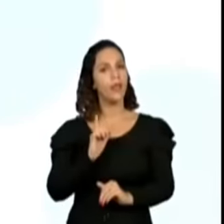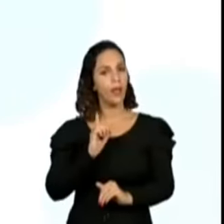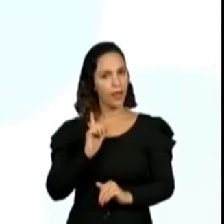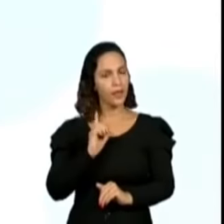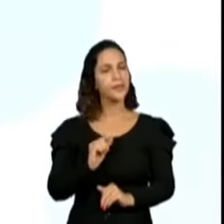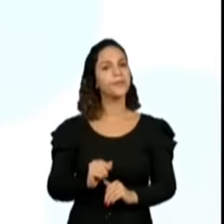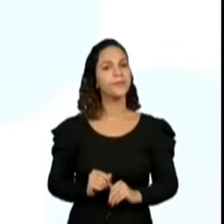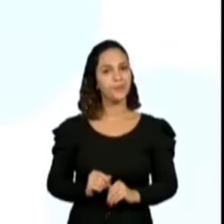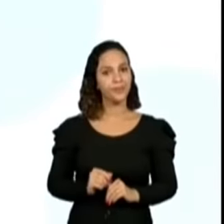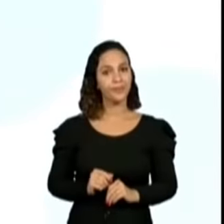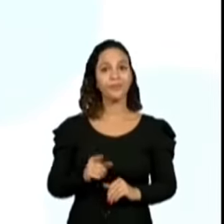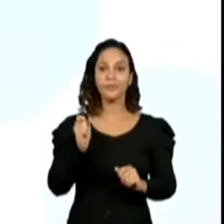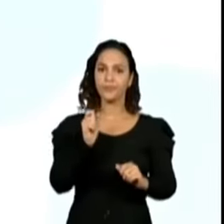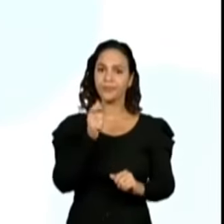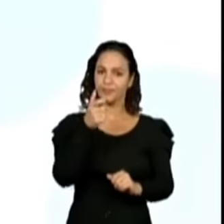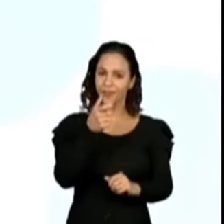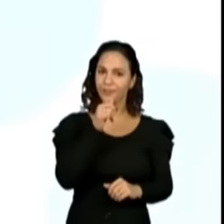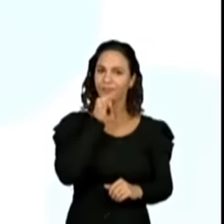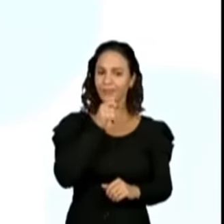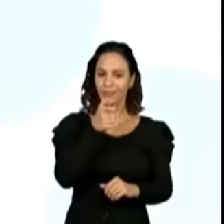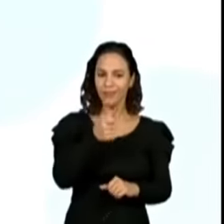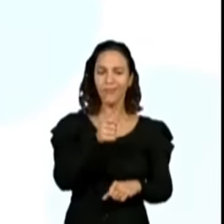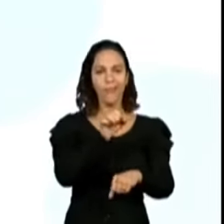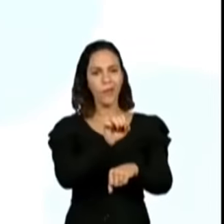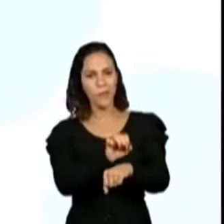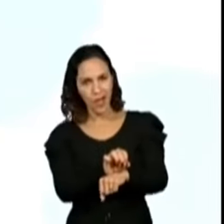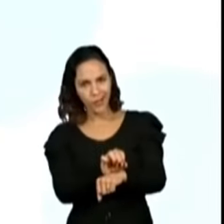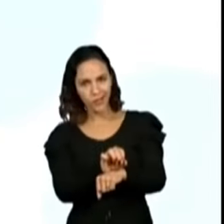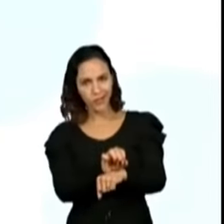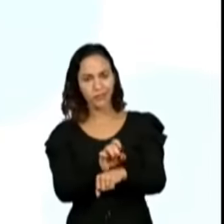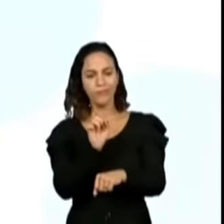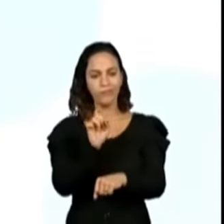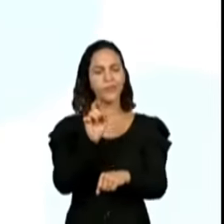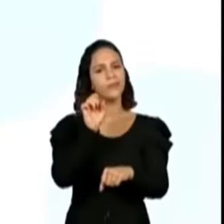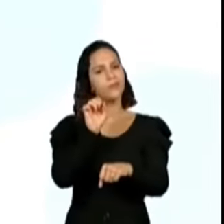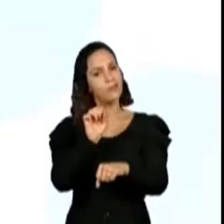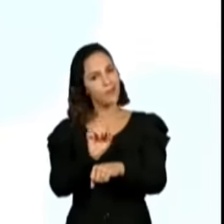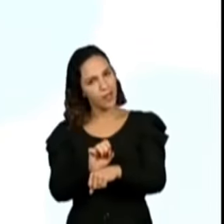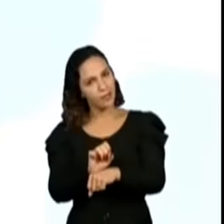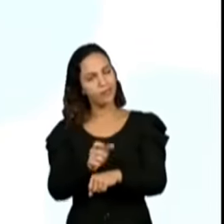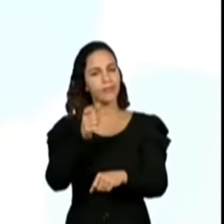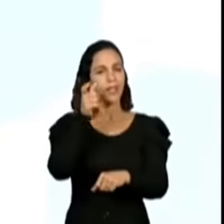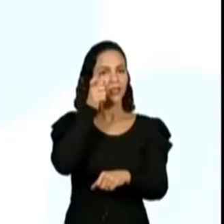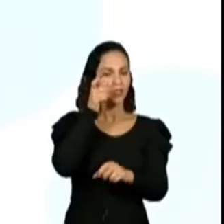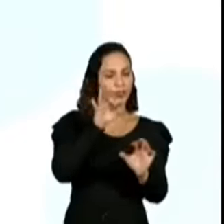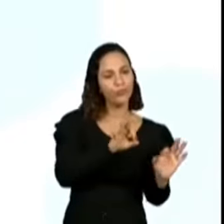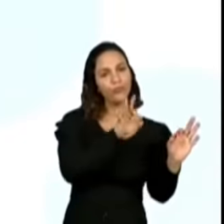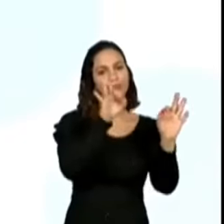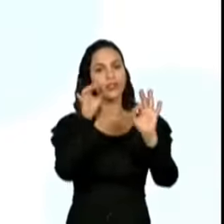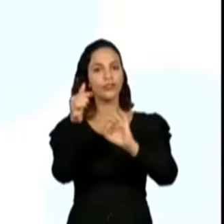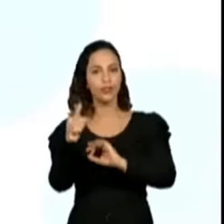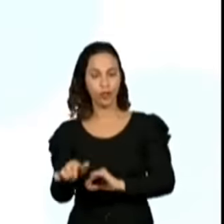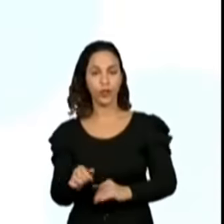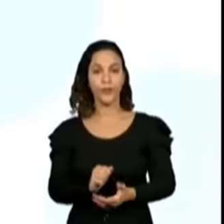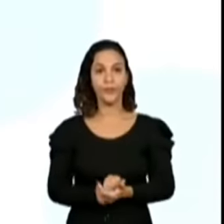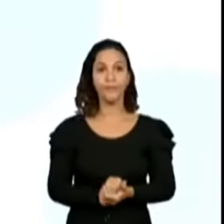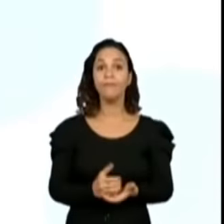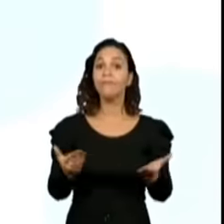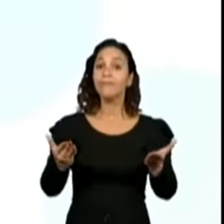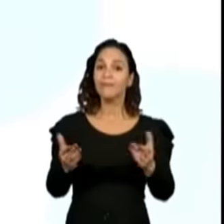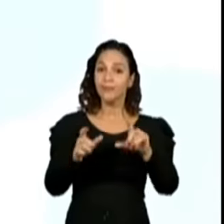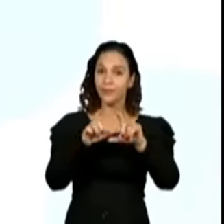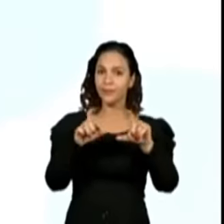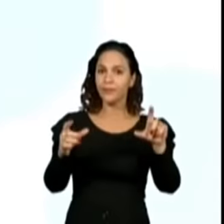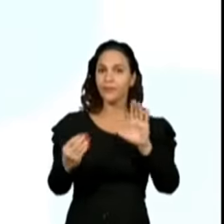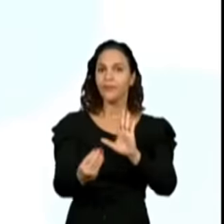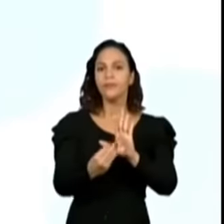preciso, pause, assista com calma novamente. Para registros iniciais, tenho aqui a cidade